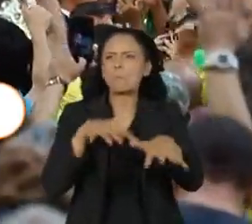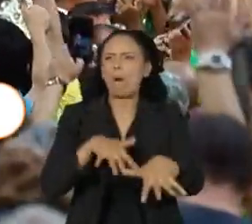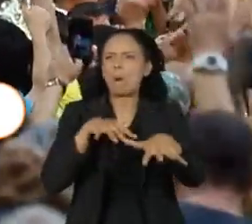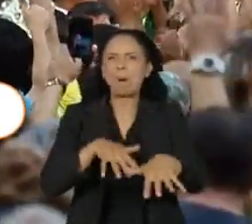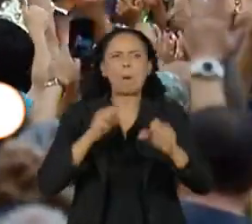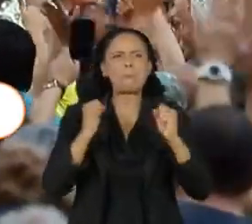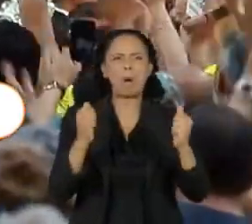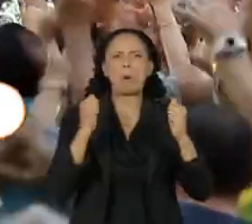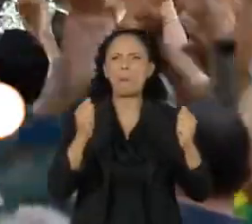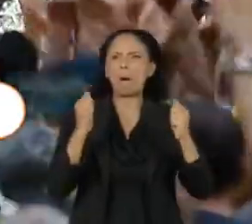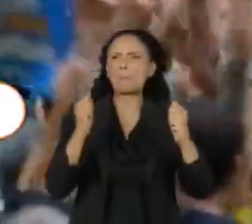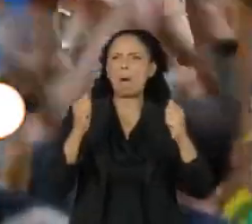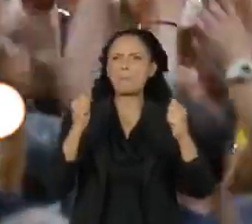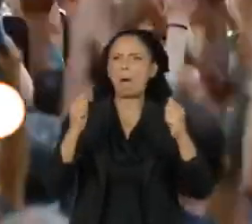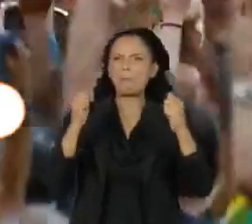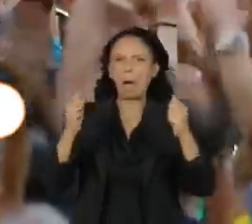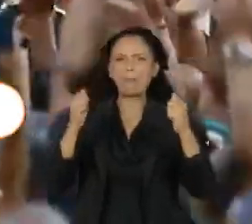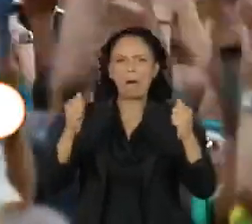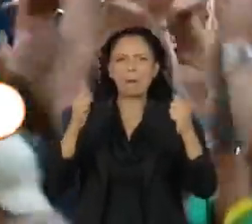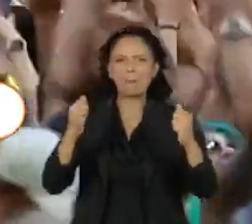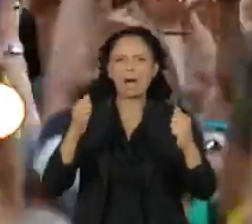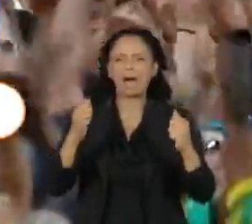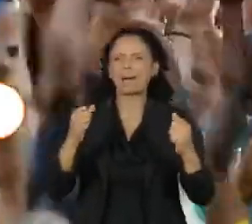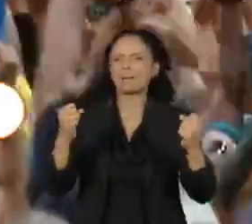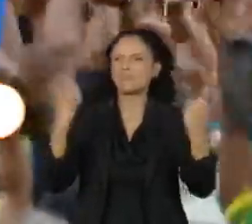pela última vez.